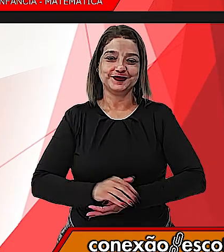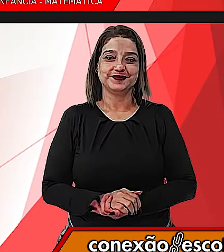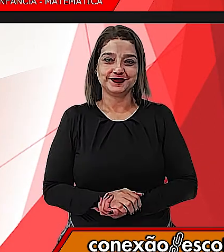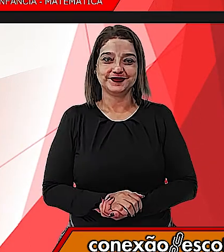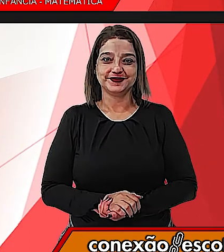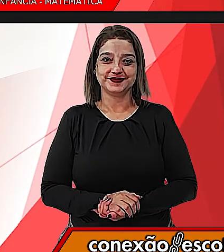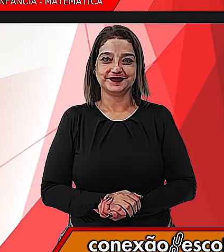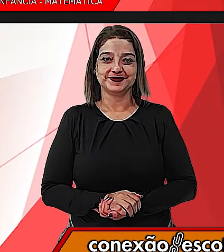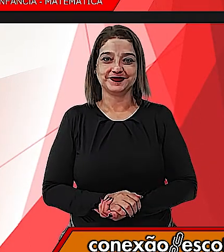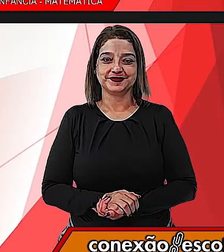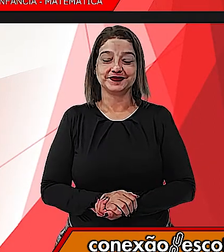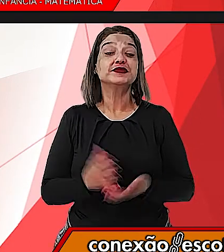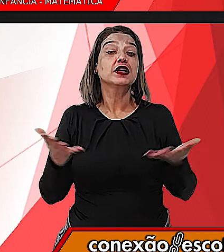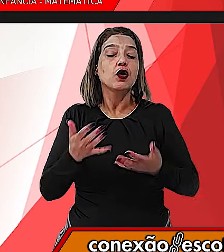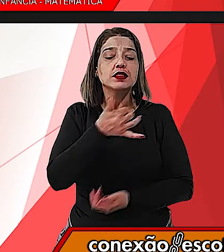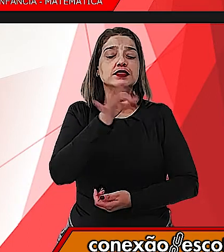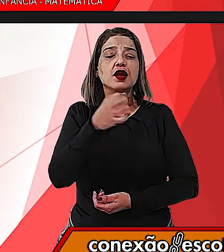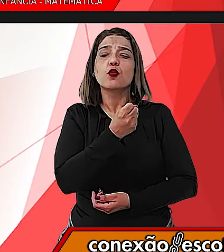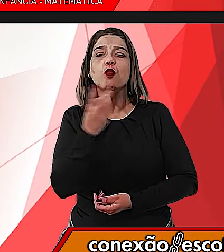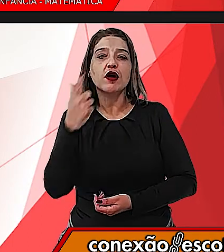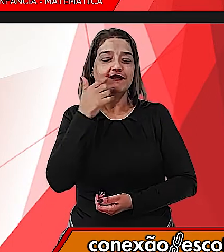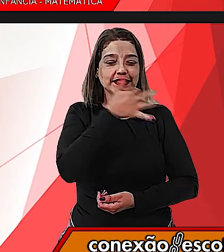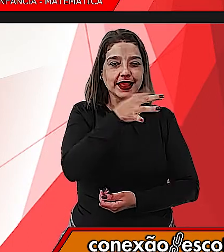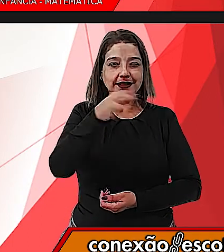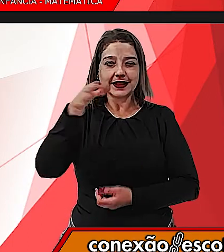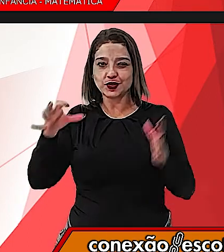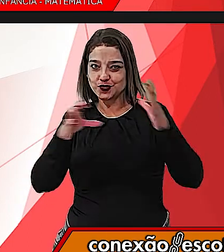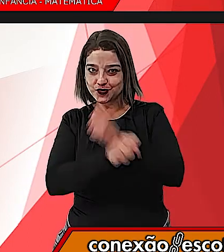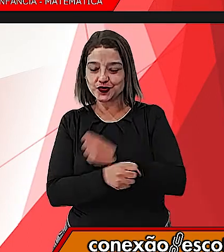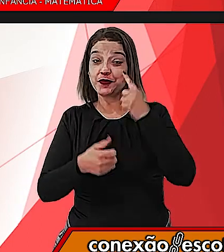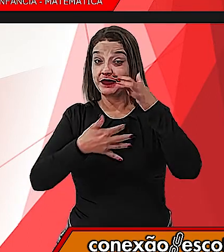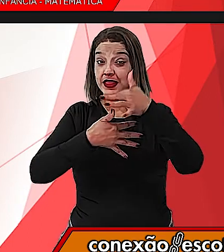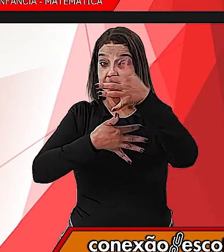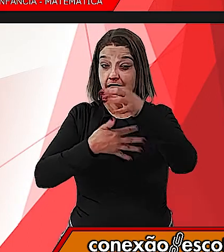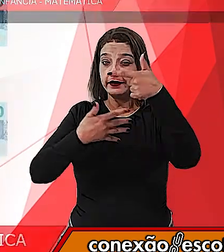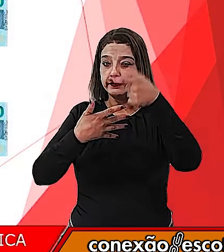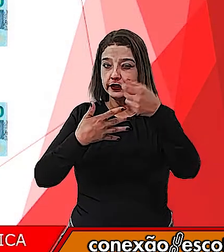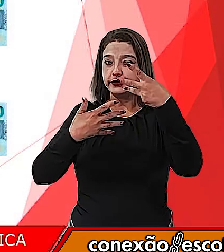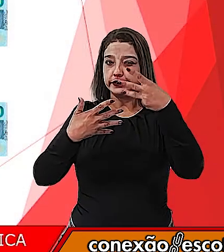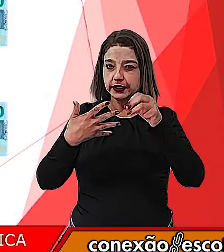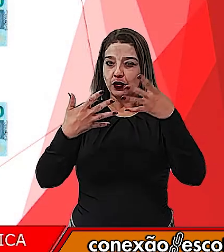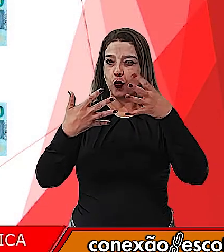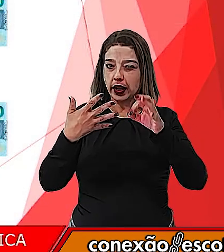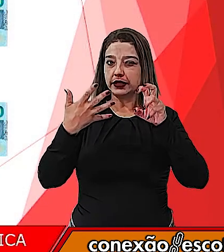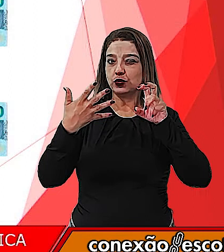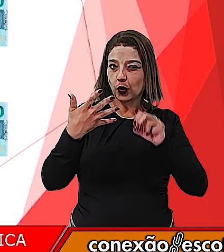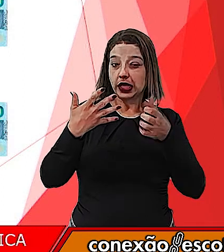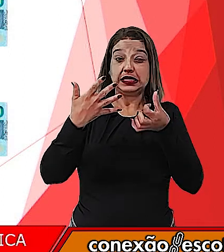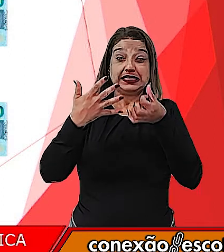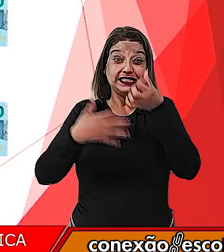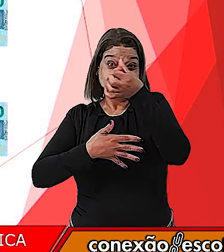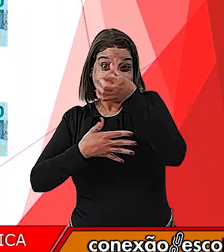de R$ 20. Agora de 10, contaremos de 10 em 10. 10, 20, 30, 40, 50,